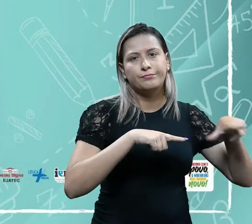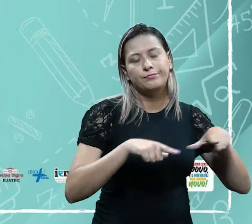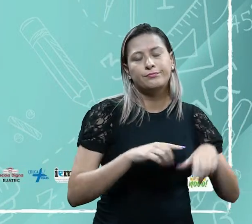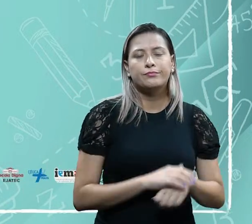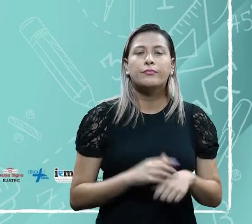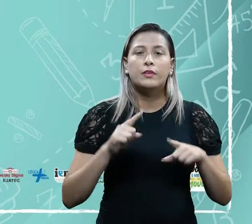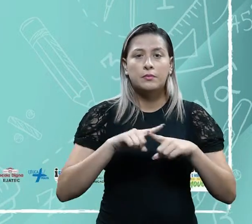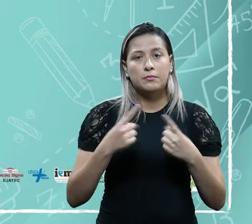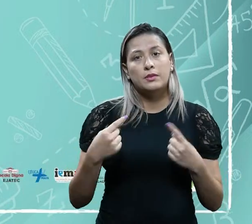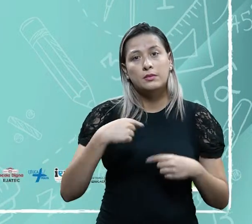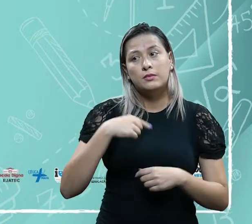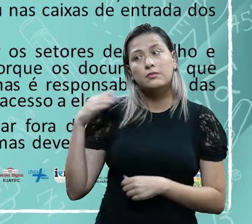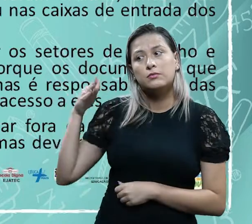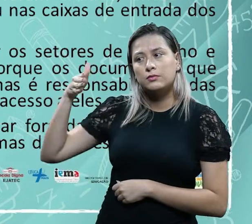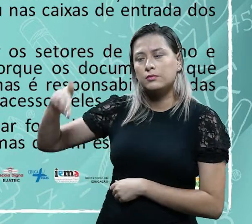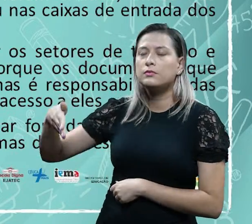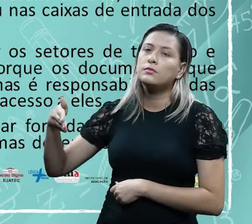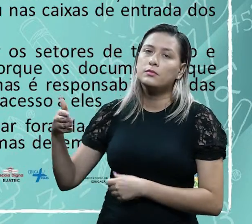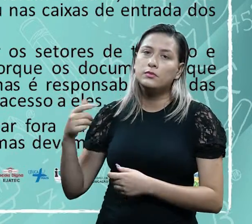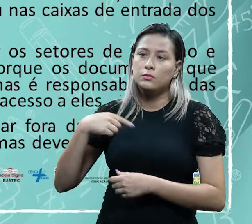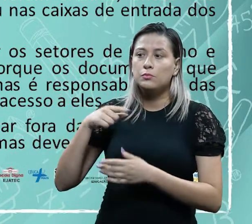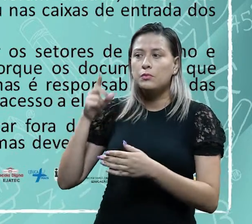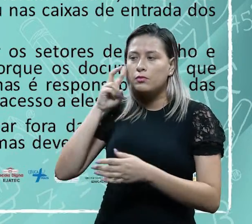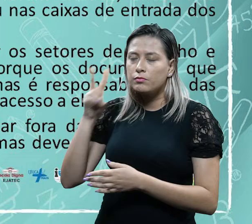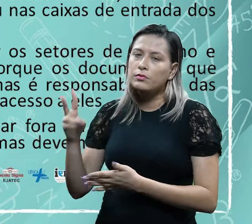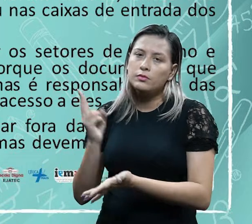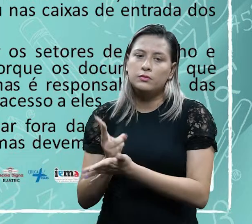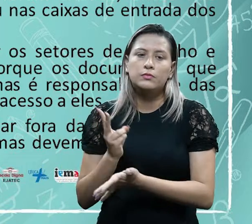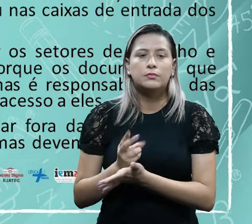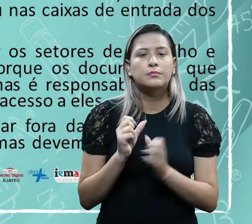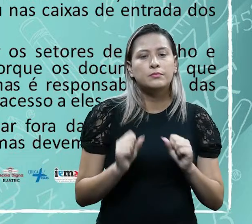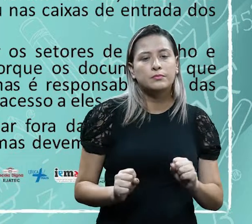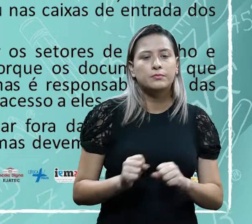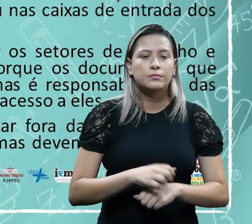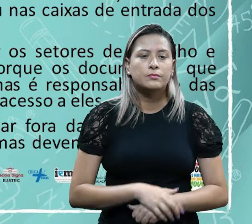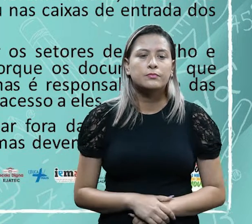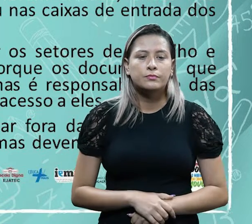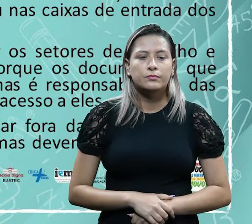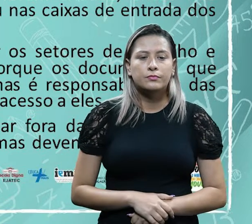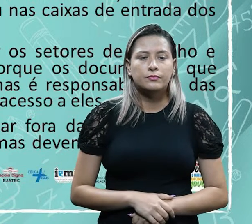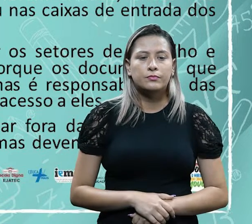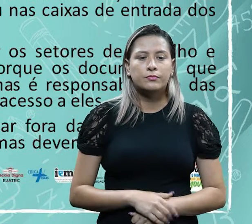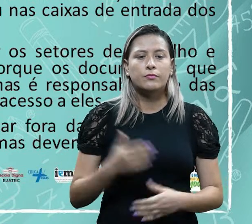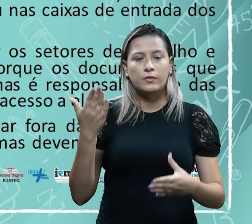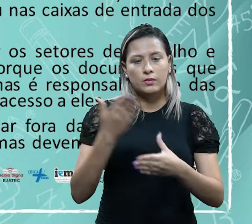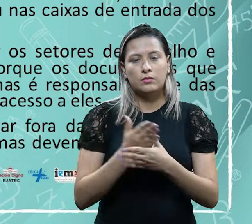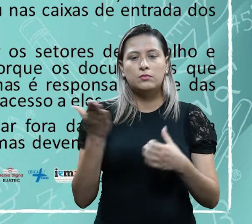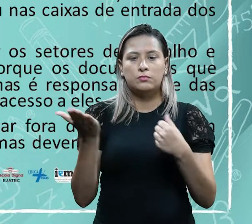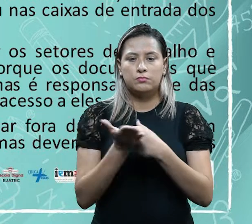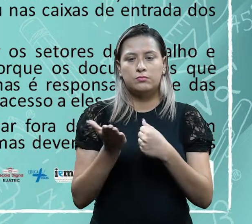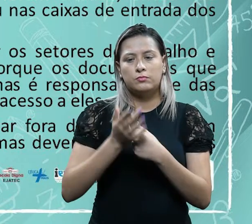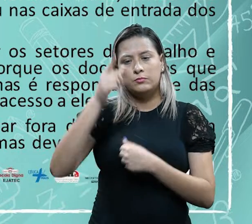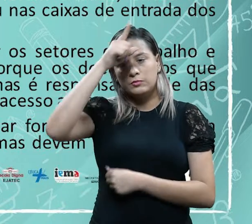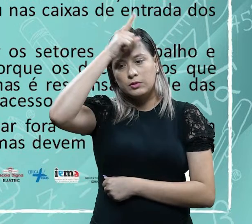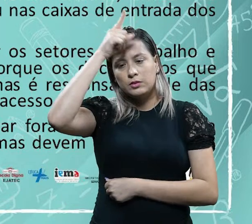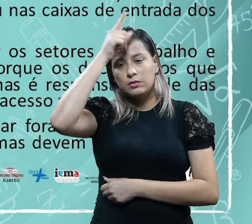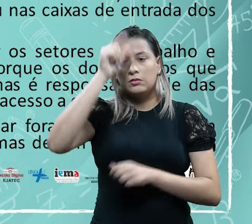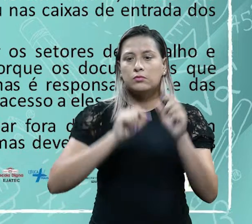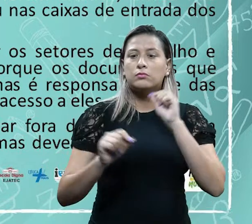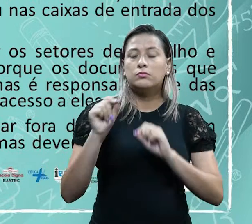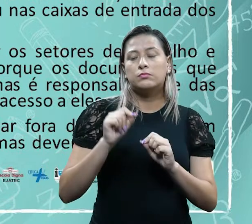estejam sempre acessíveis, né, para consulta. Os arquivos intermediários, eles foram criados justamente